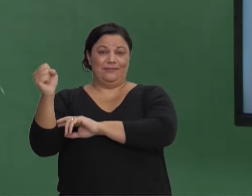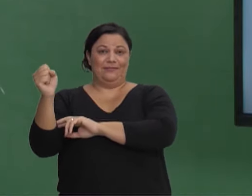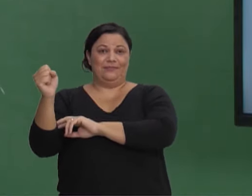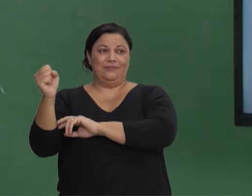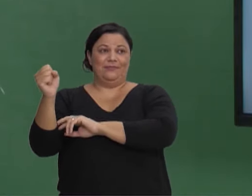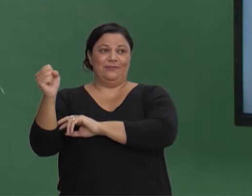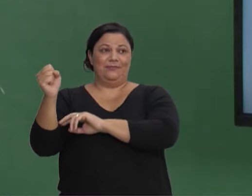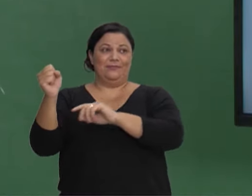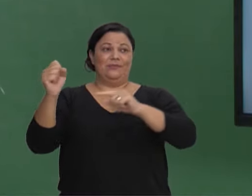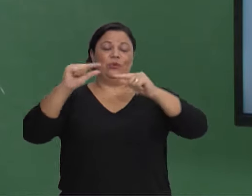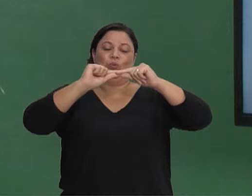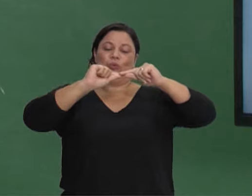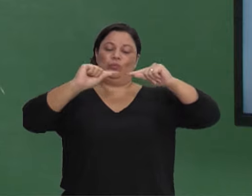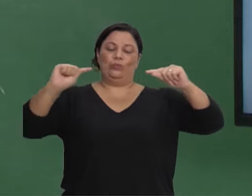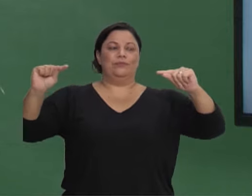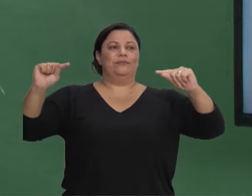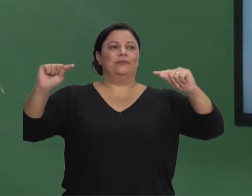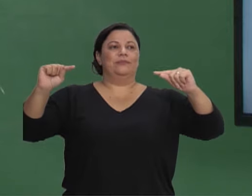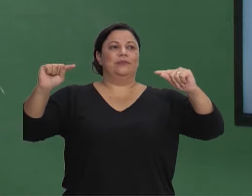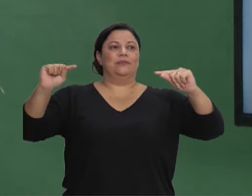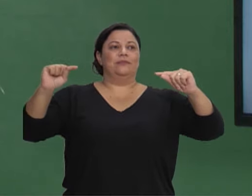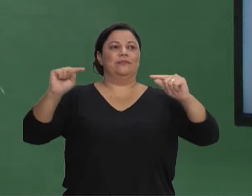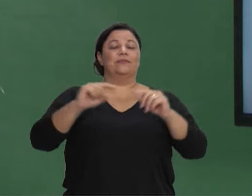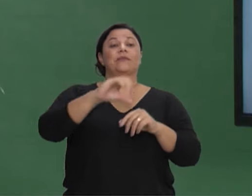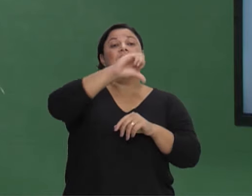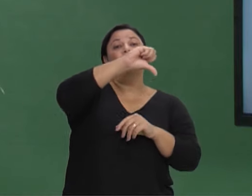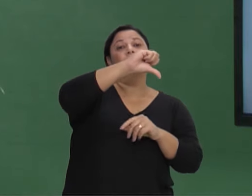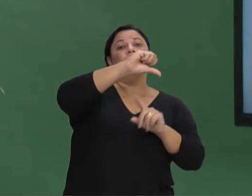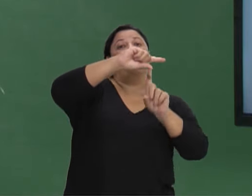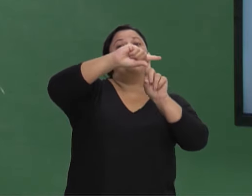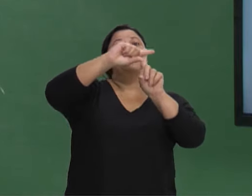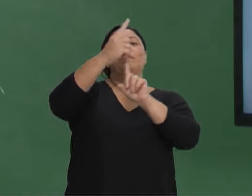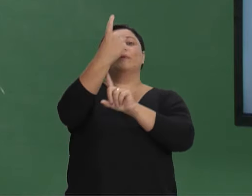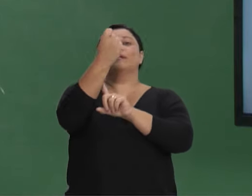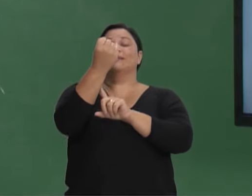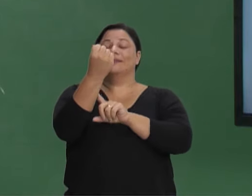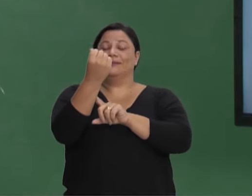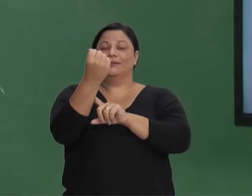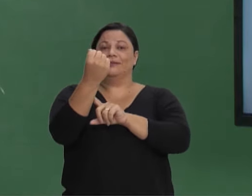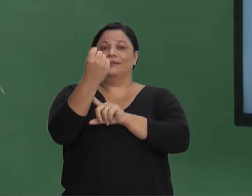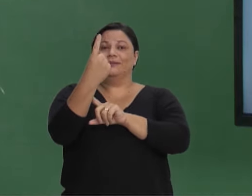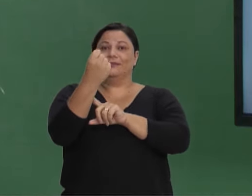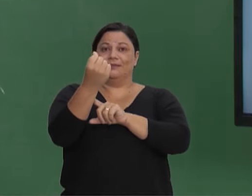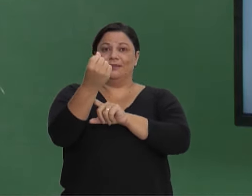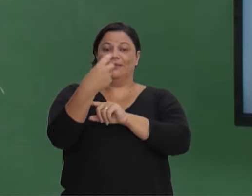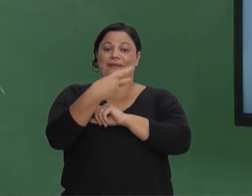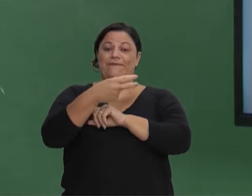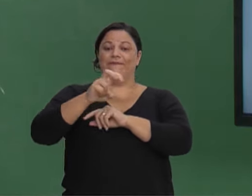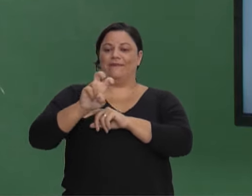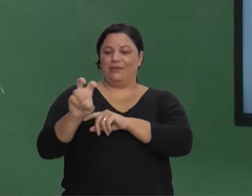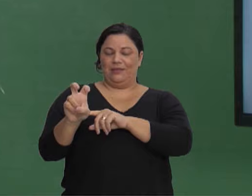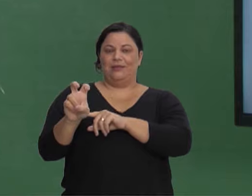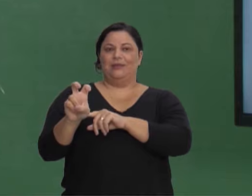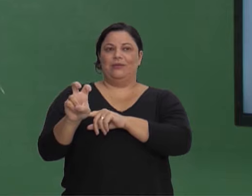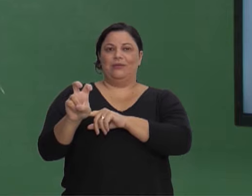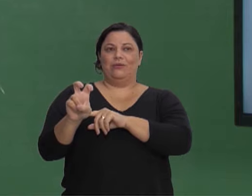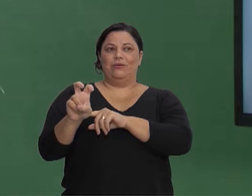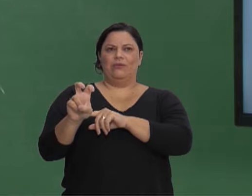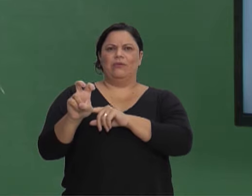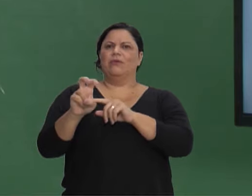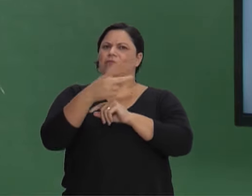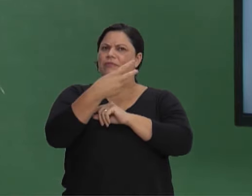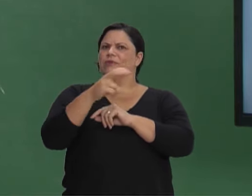sobre, vamos lá, 9 mais 16, 25. 25 a gente tem a raiz inteira,